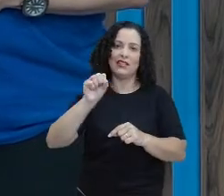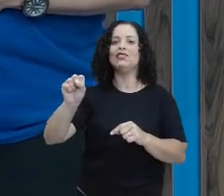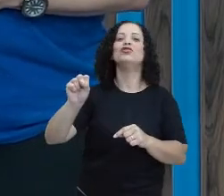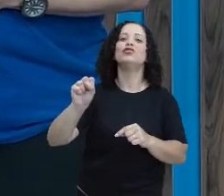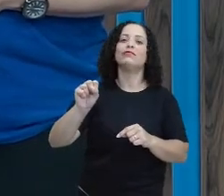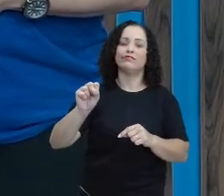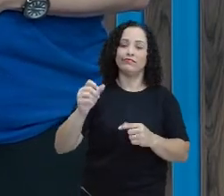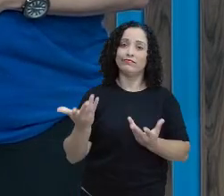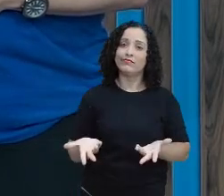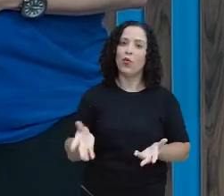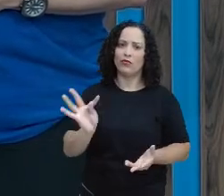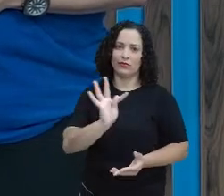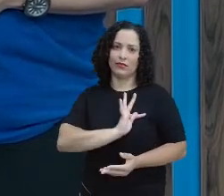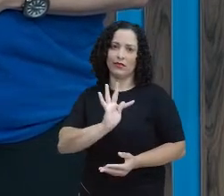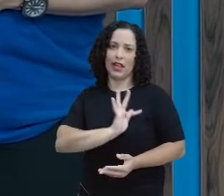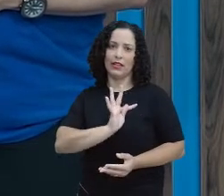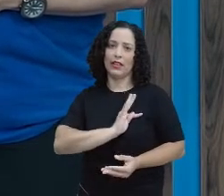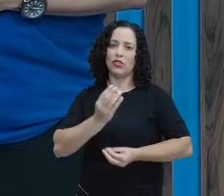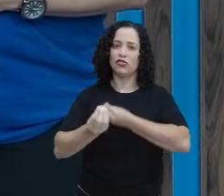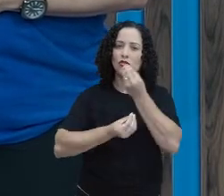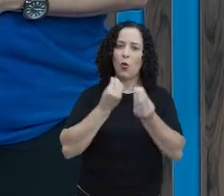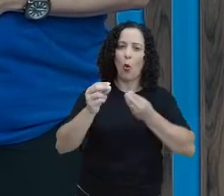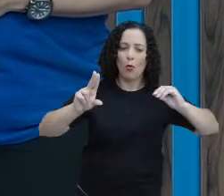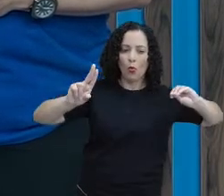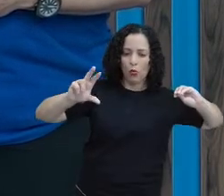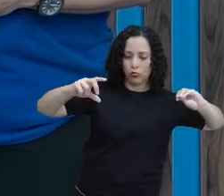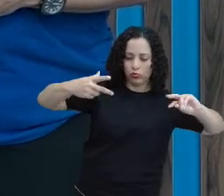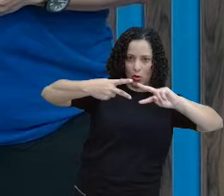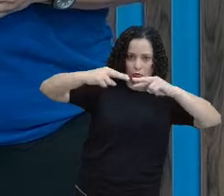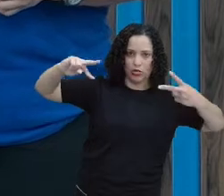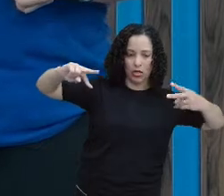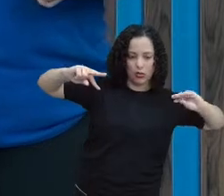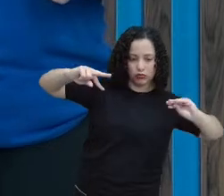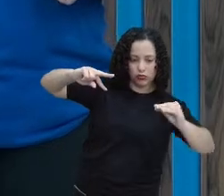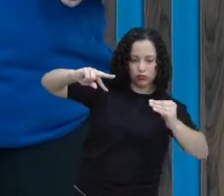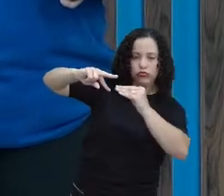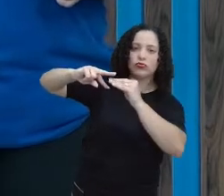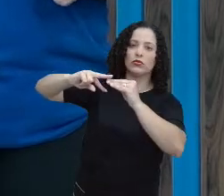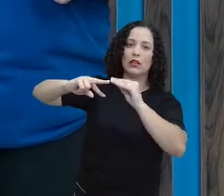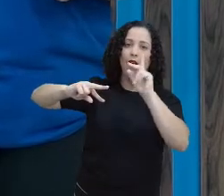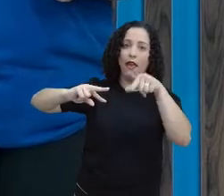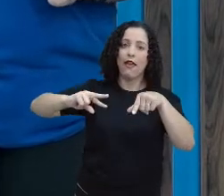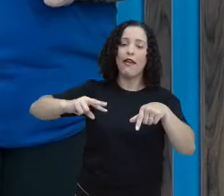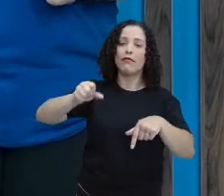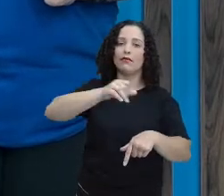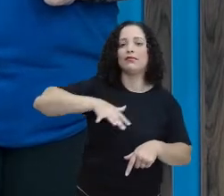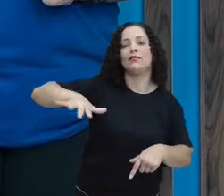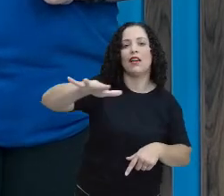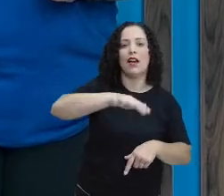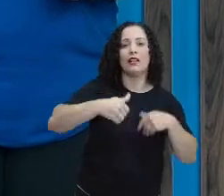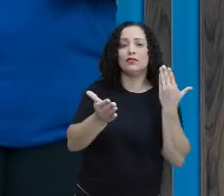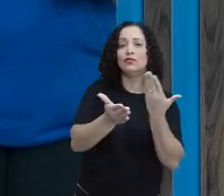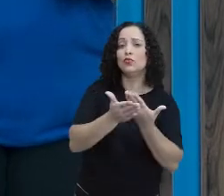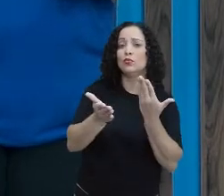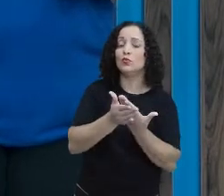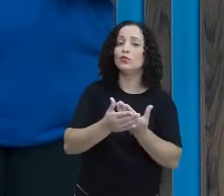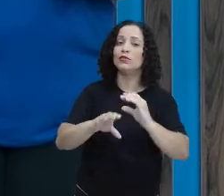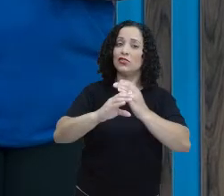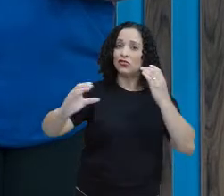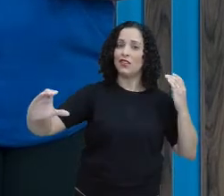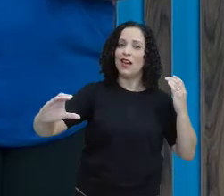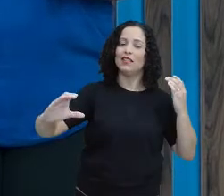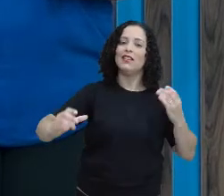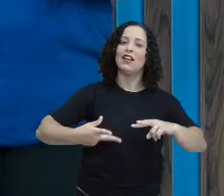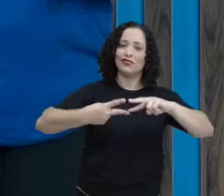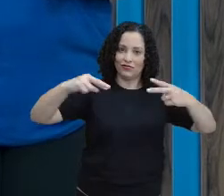pessoal, essas técnicas de manipulação de genes, ó, chama o quê? Engenharia genética. Que coisa, né,